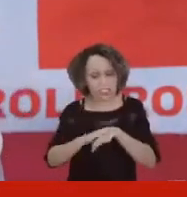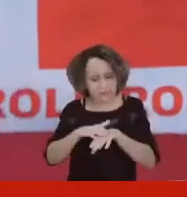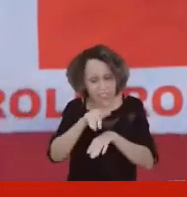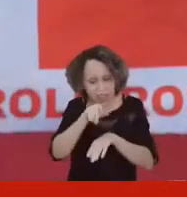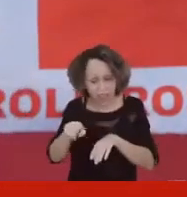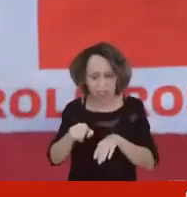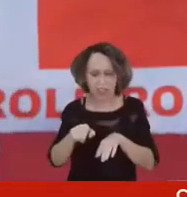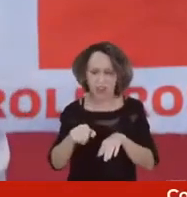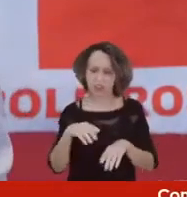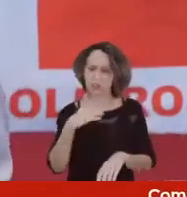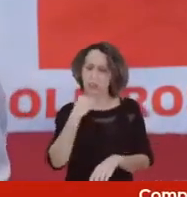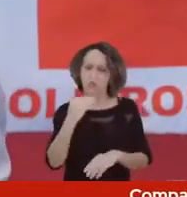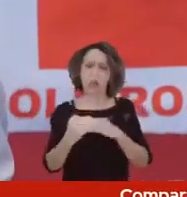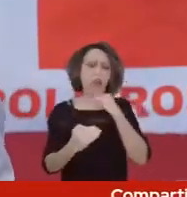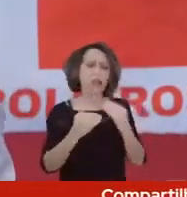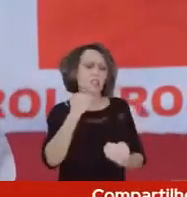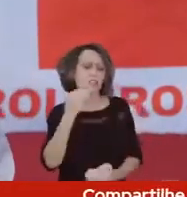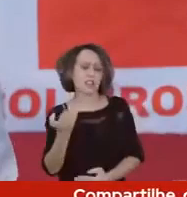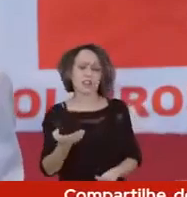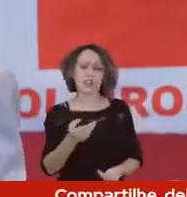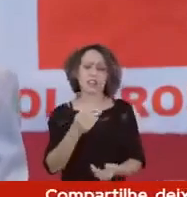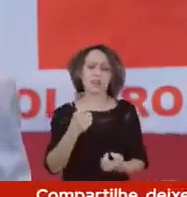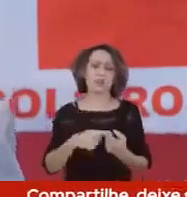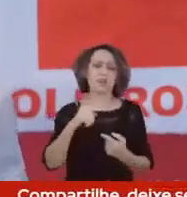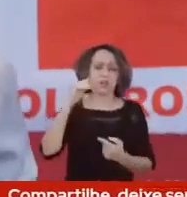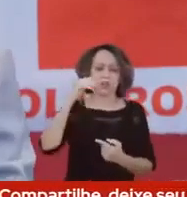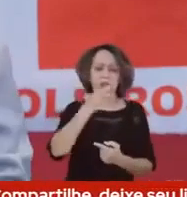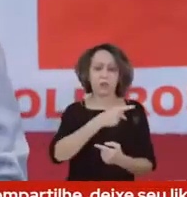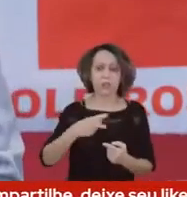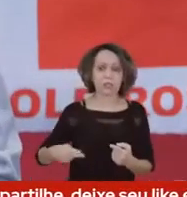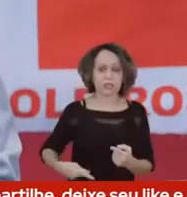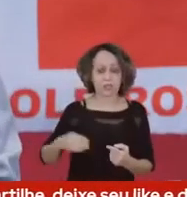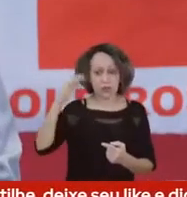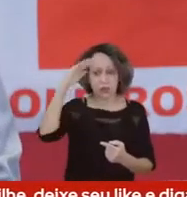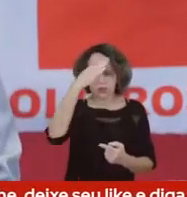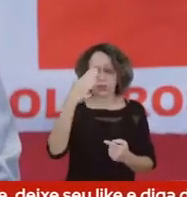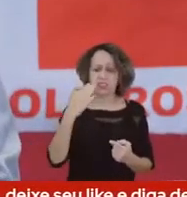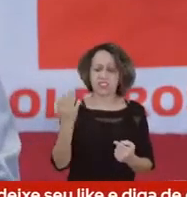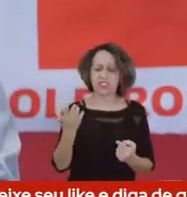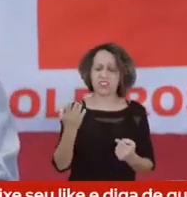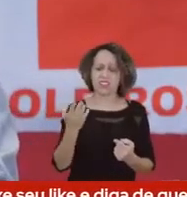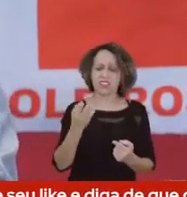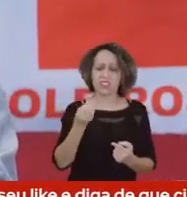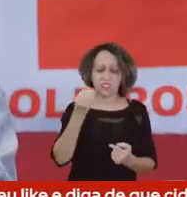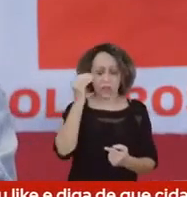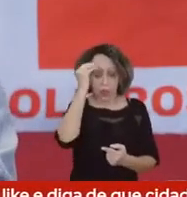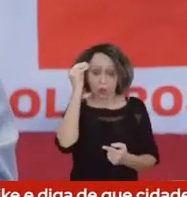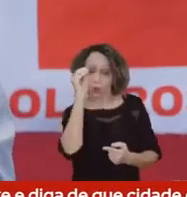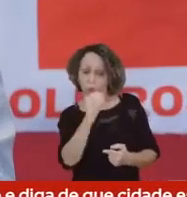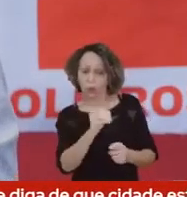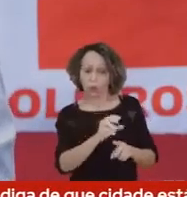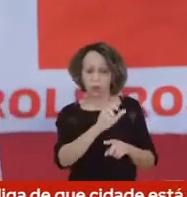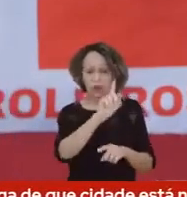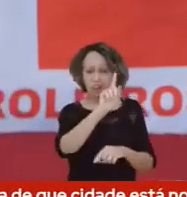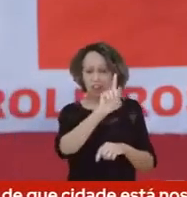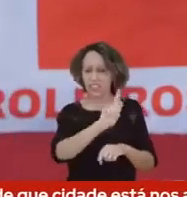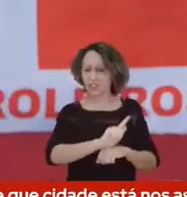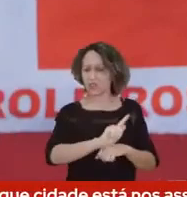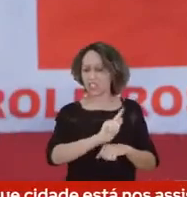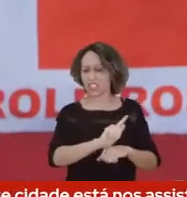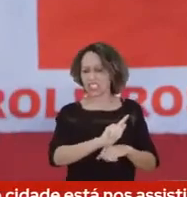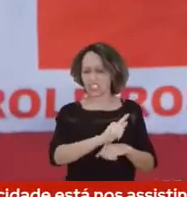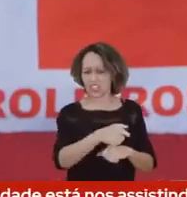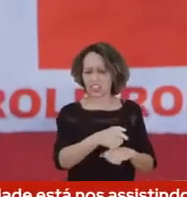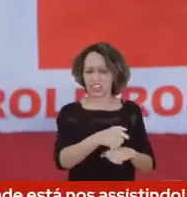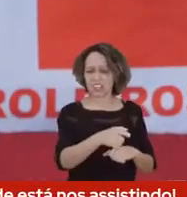é, efetivamente, do presidente e da direção da Petrobras. O presidente não escolhe